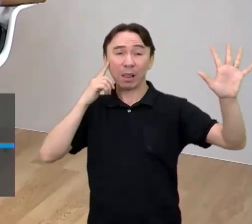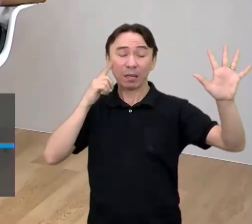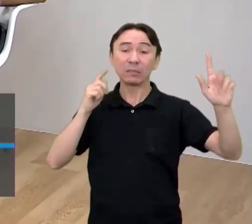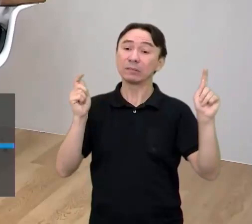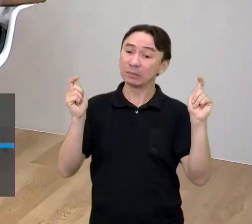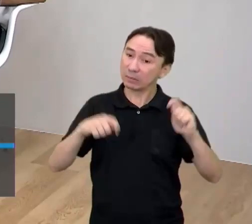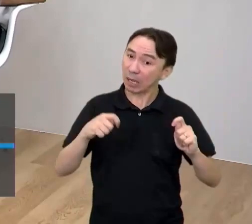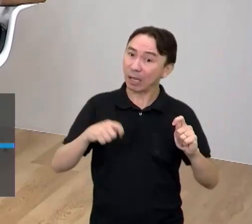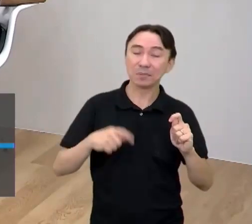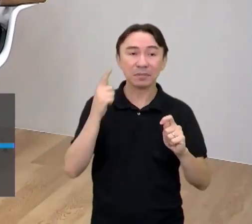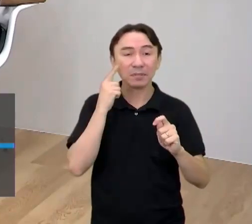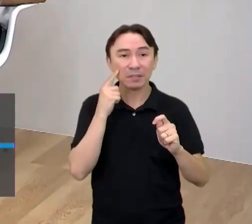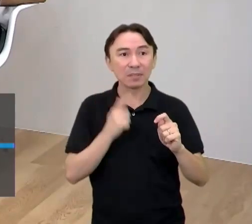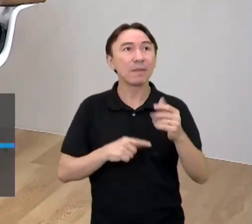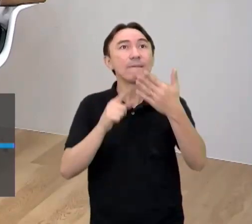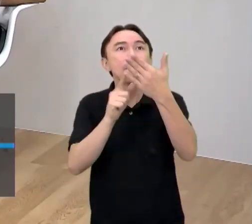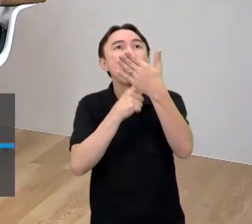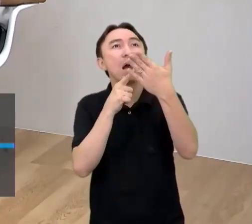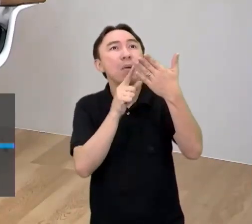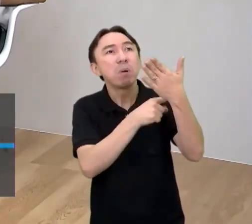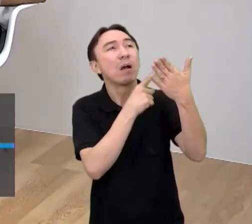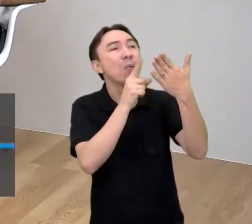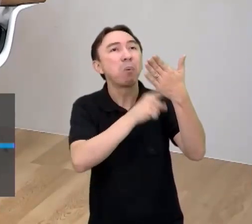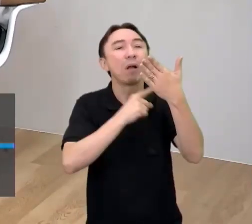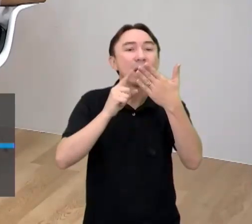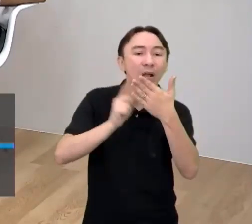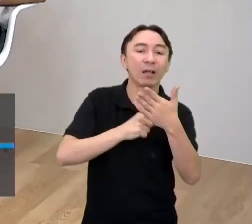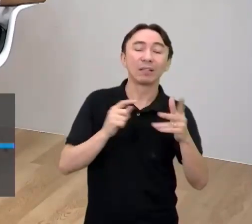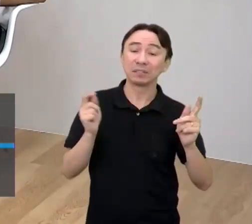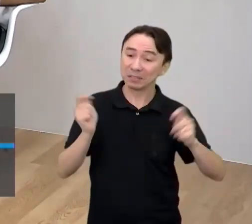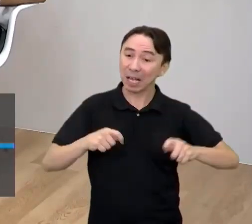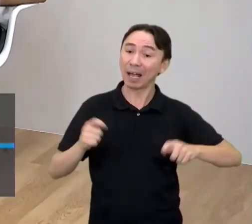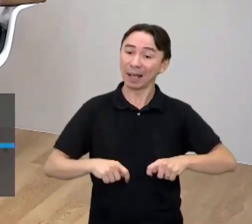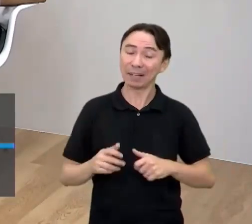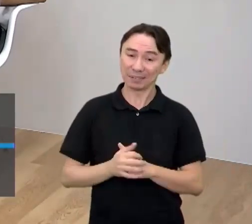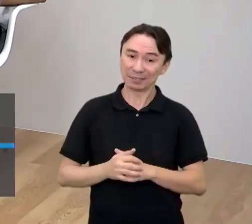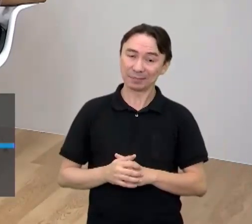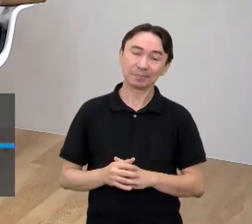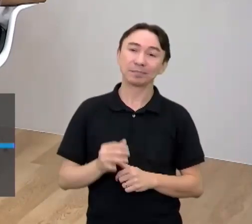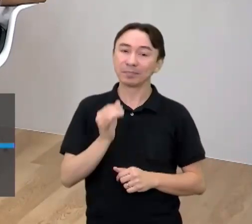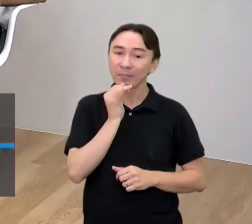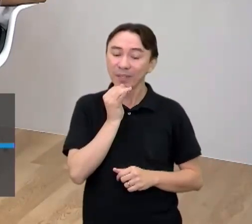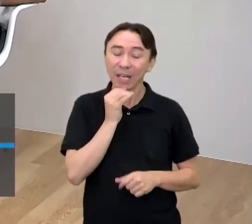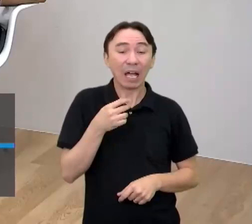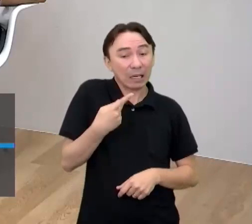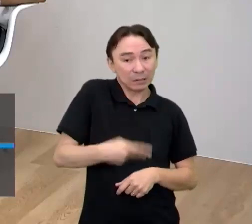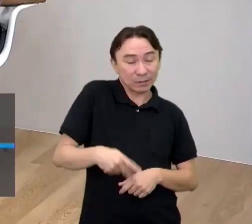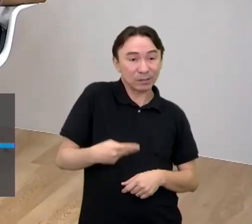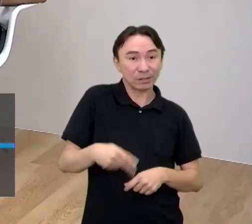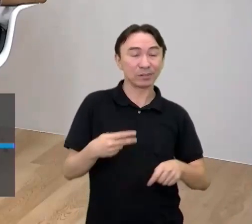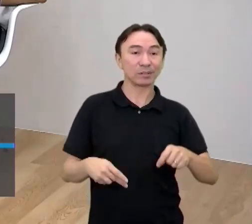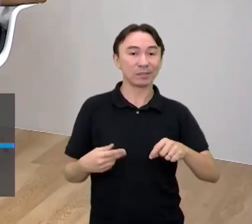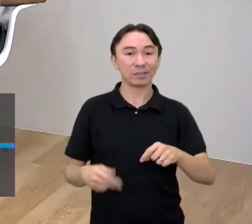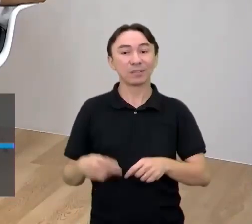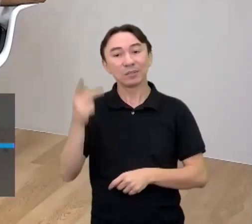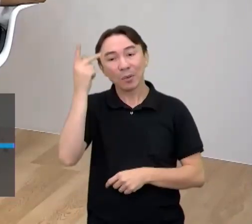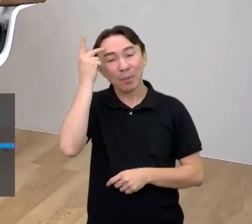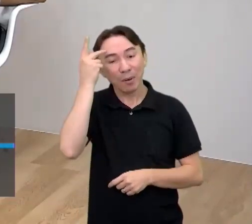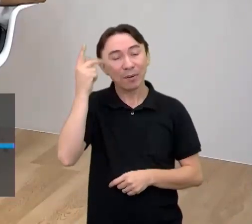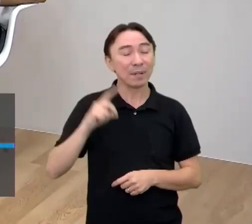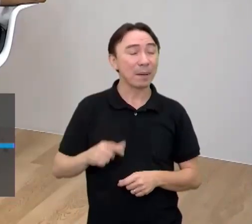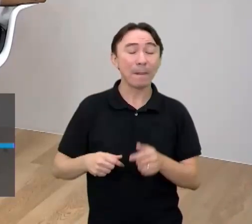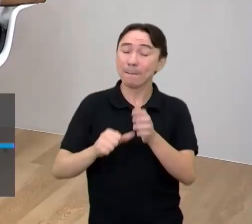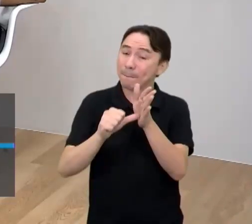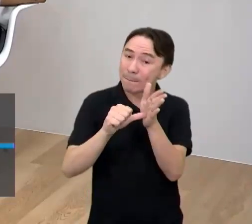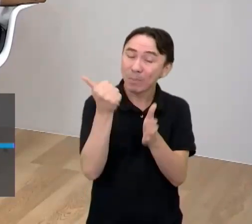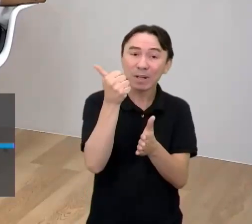reflete a primeira, como que eu posso dizer, a primeira paisagem pintada de São Paulo. E você vê